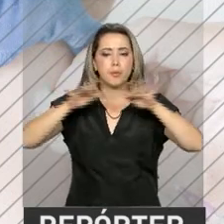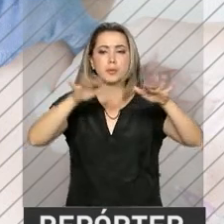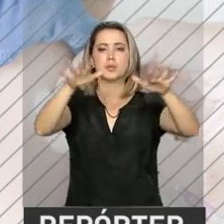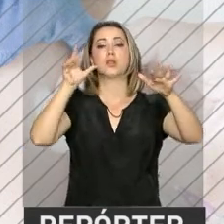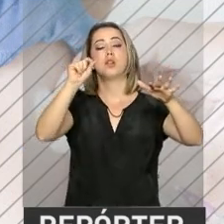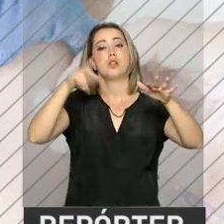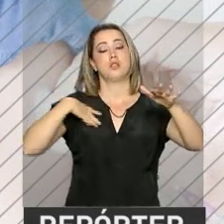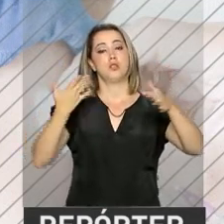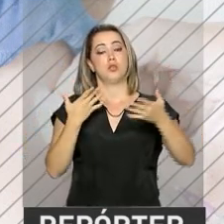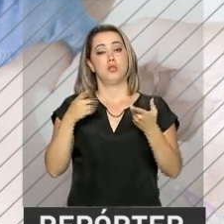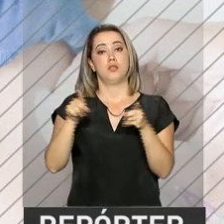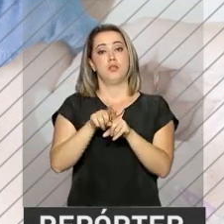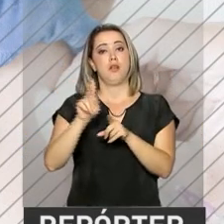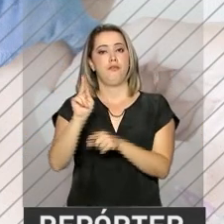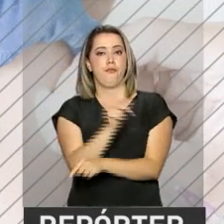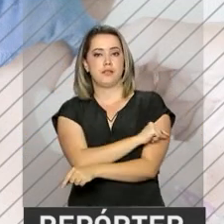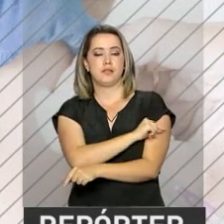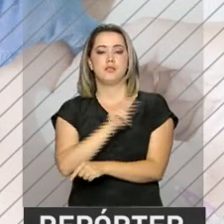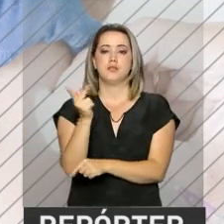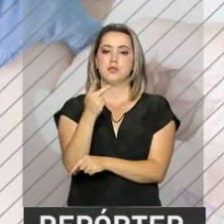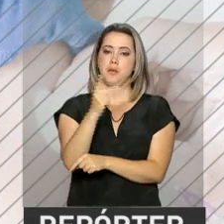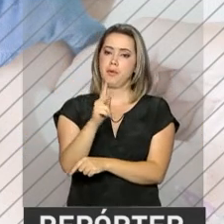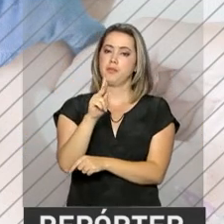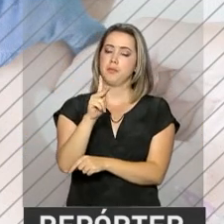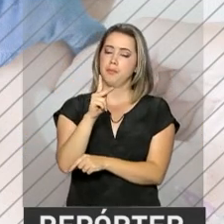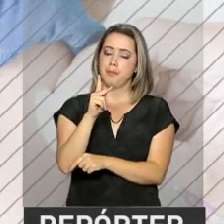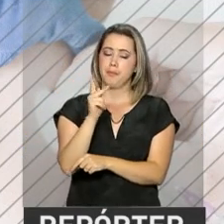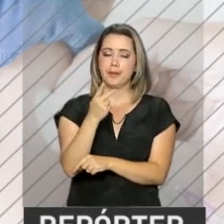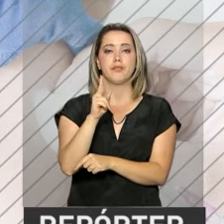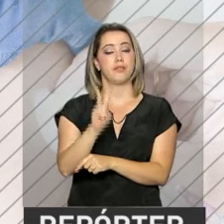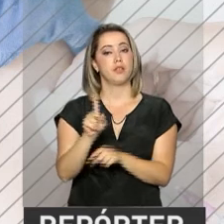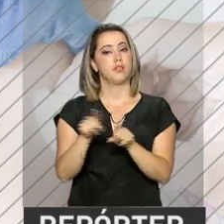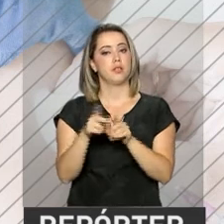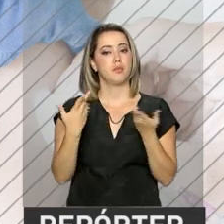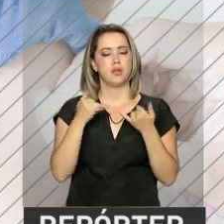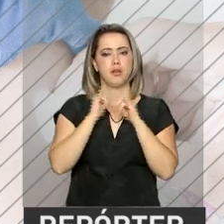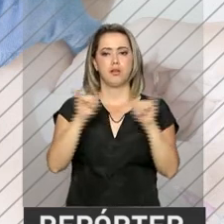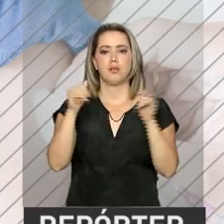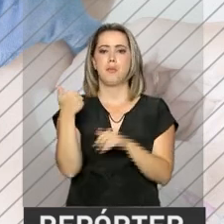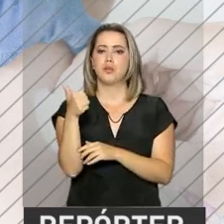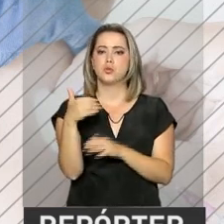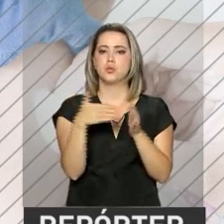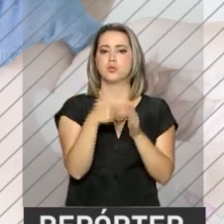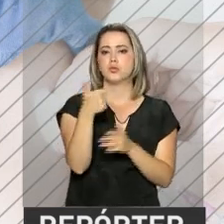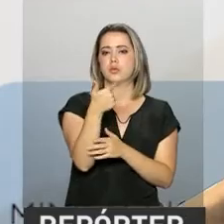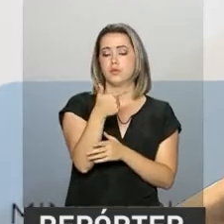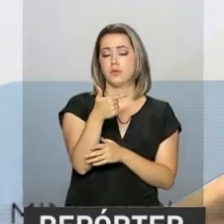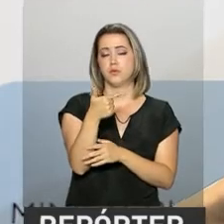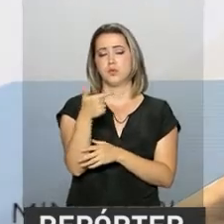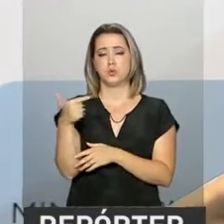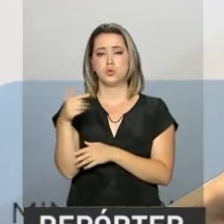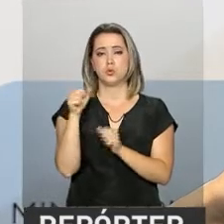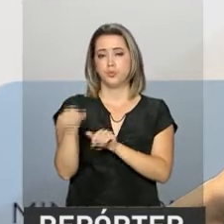vacina contra o hpv vai fazer parte também da campanha de multivacinação que ocorre de 11 a 22 de setembro a